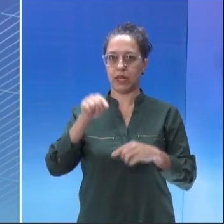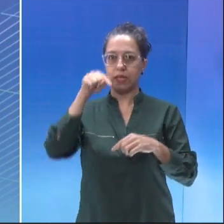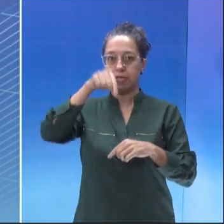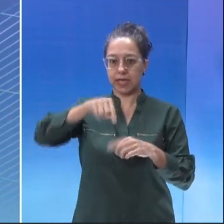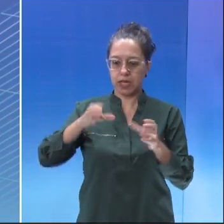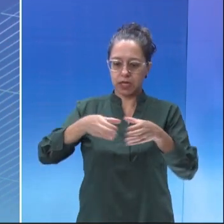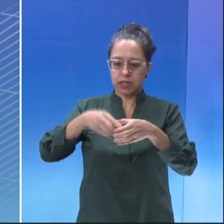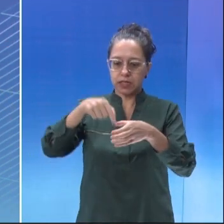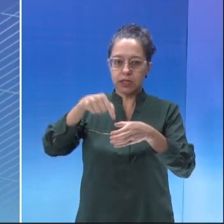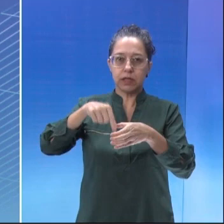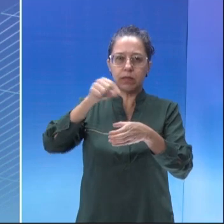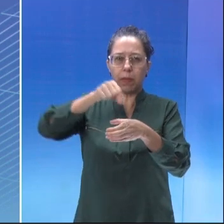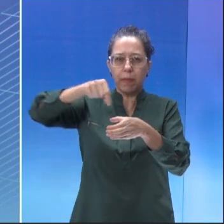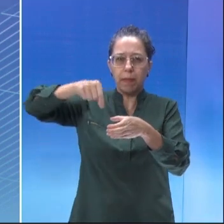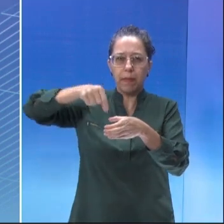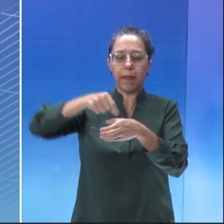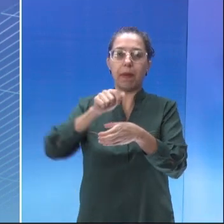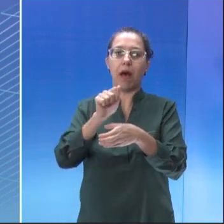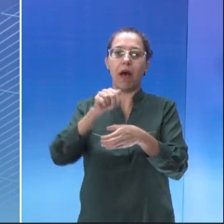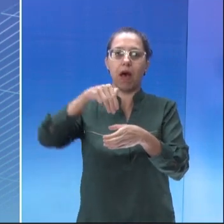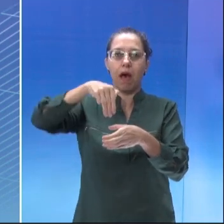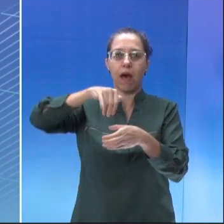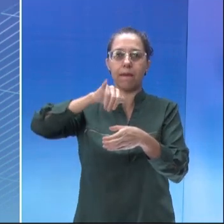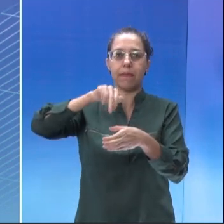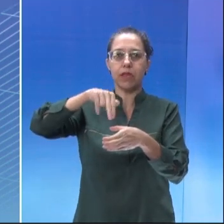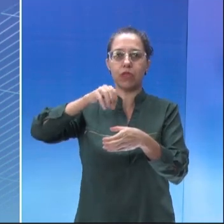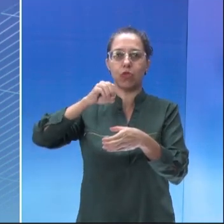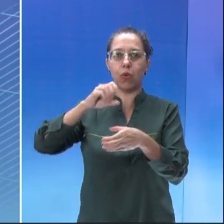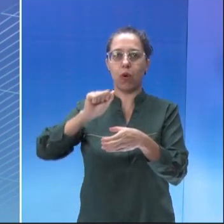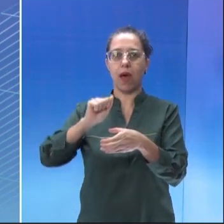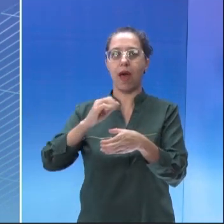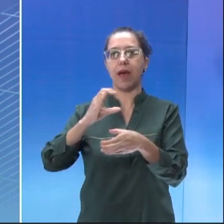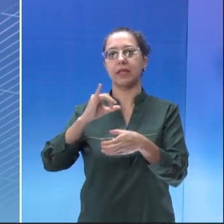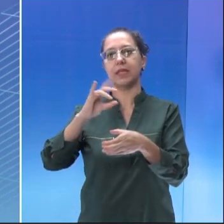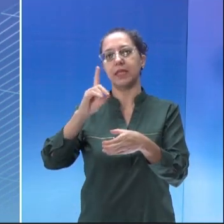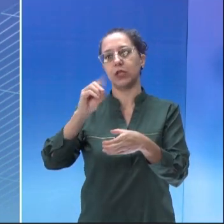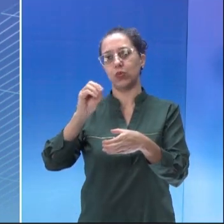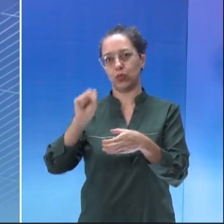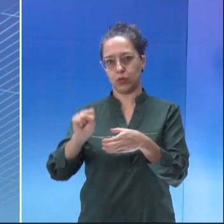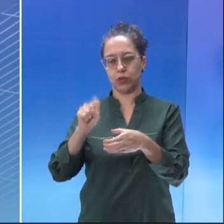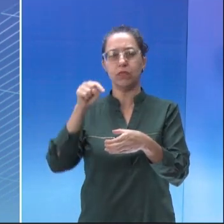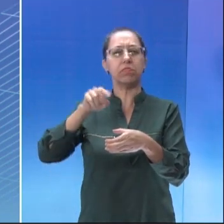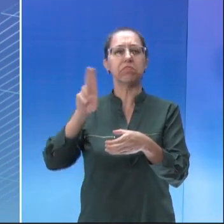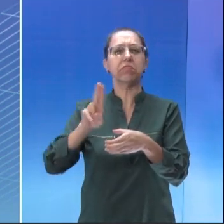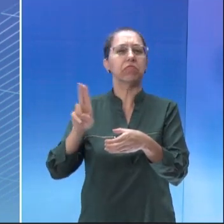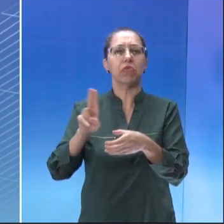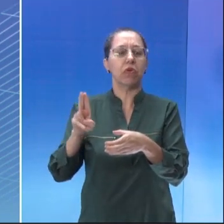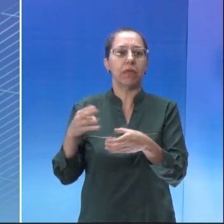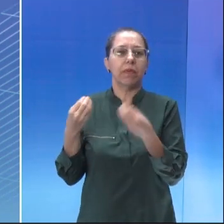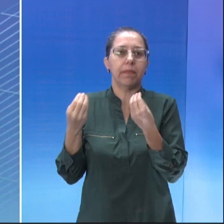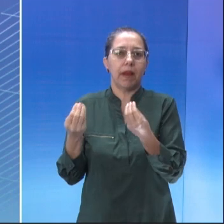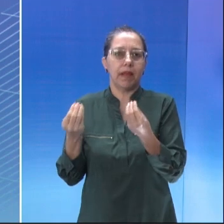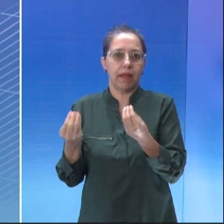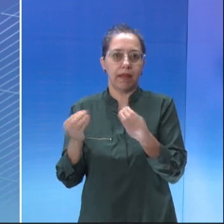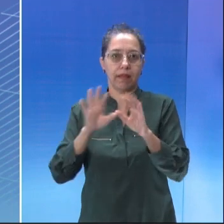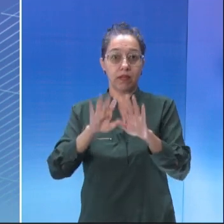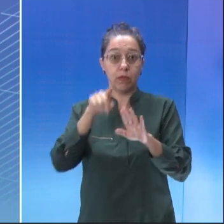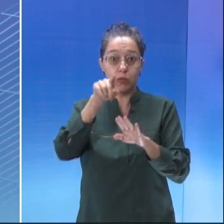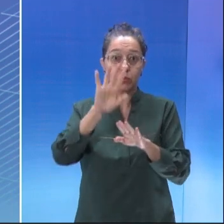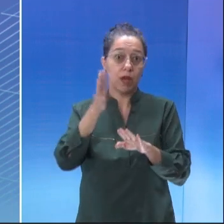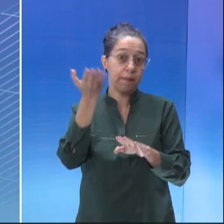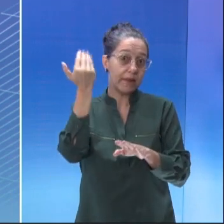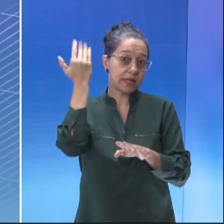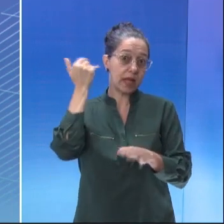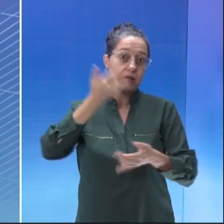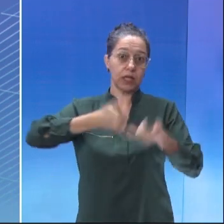aminoácidos. Aí você pergunta, professor, mas por que chama-se aminoácidos? Se você estudou química orgânica, você vai lembrar